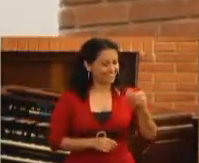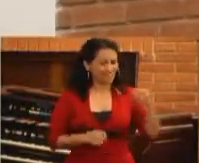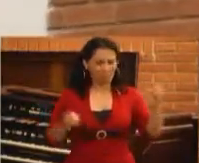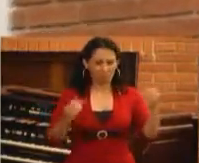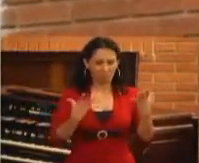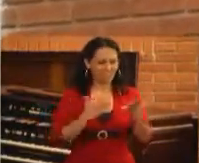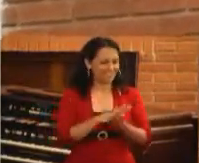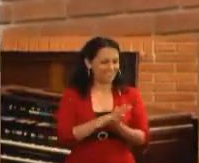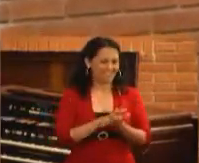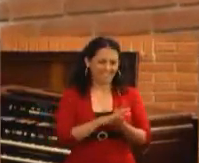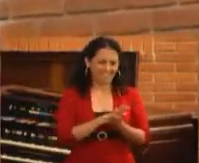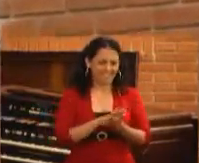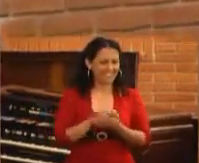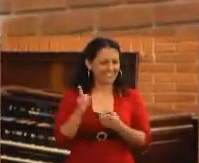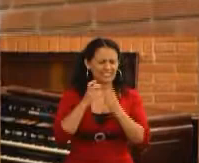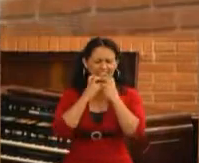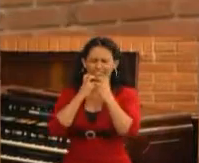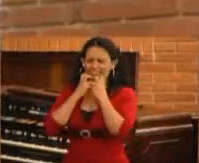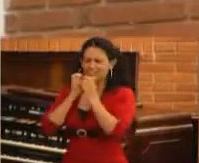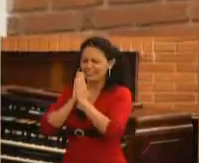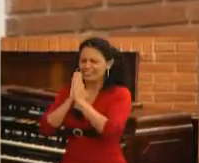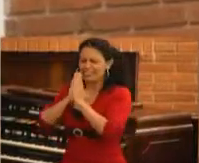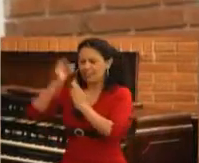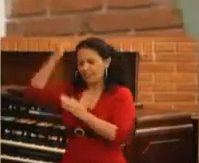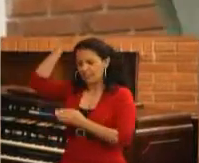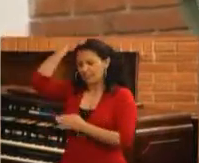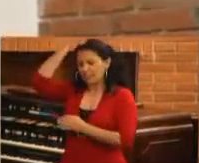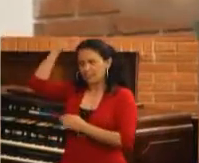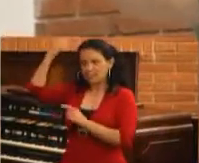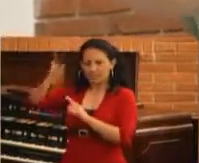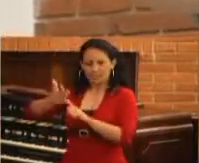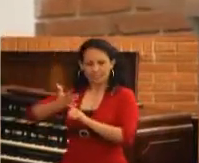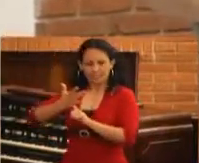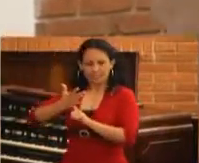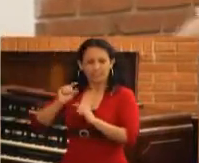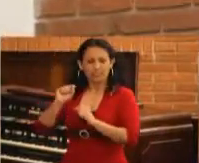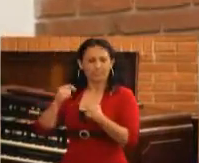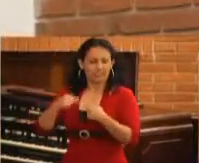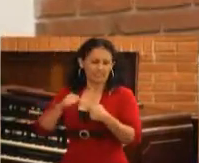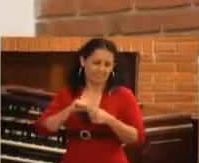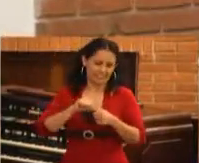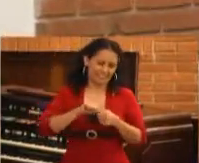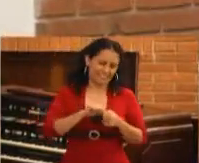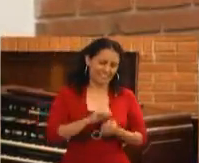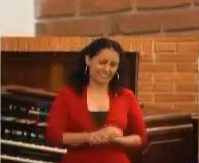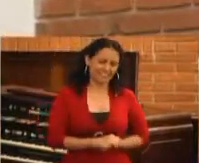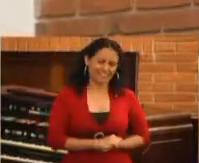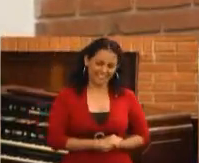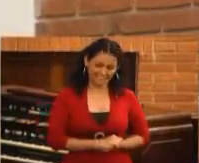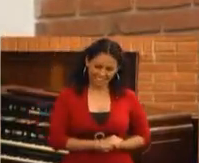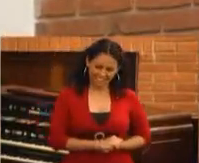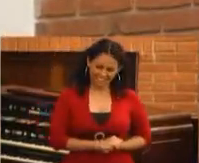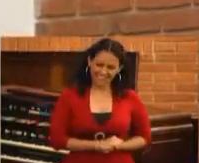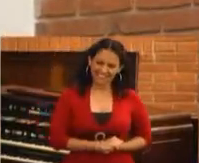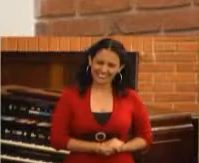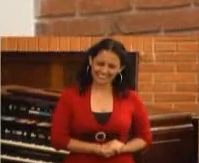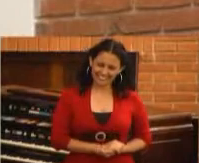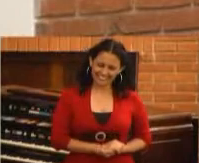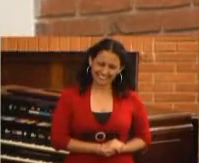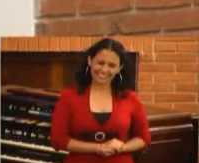Mas isso não só acontece com Haroldo Hill lá, não. Acontece com Rafael. Quem é Rafael?